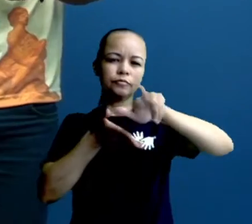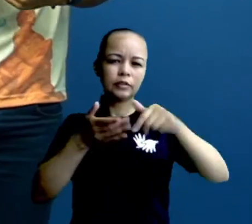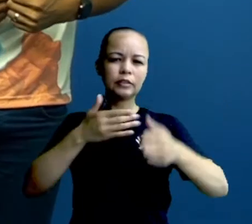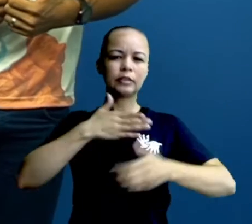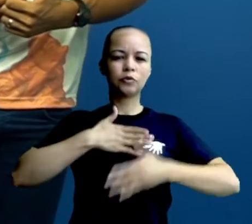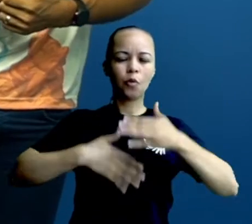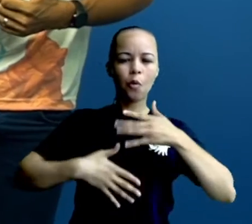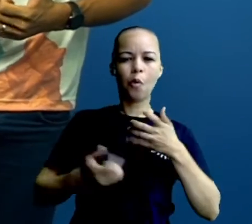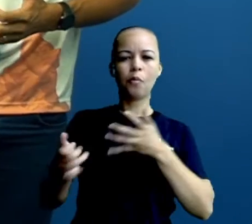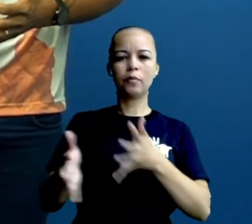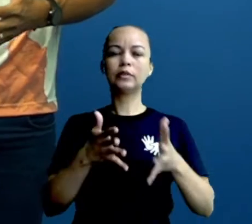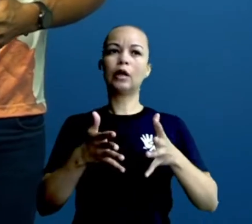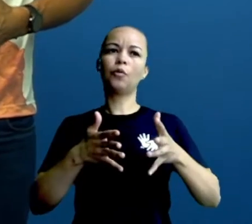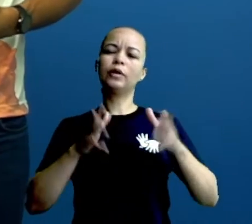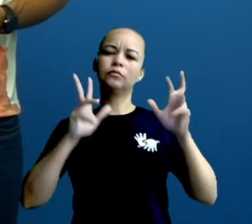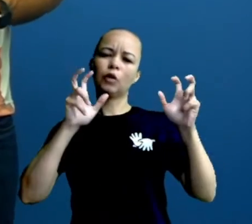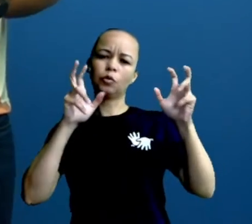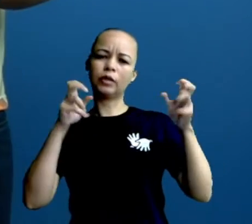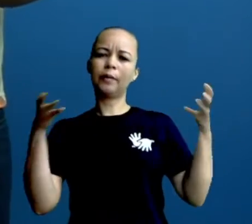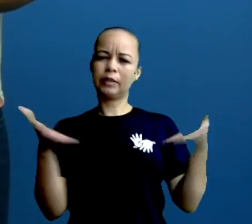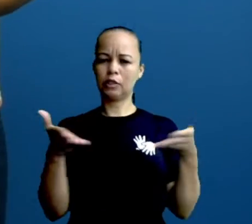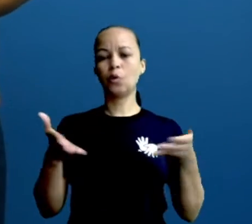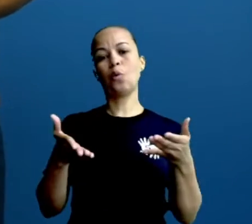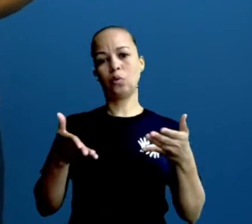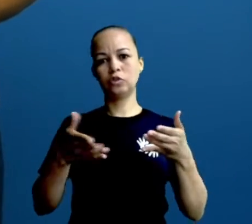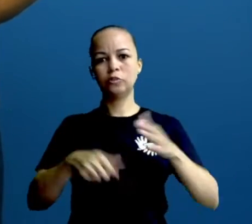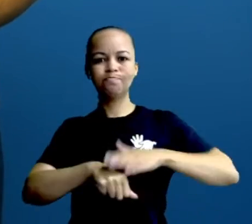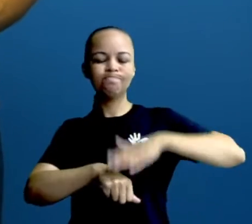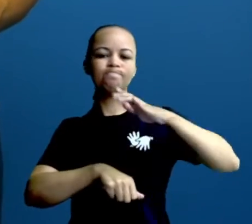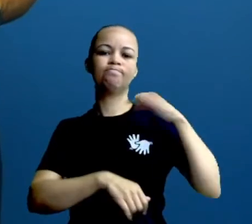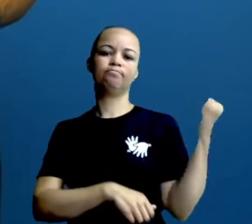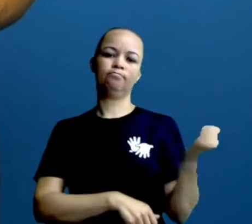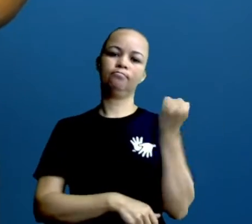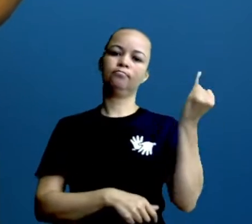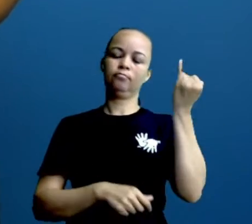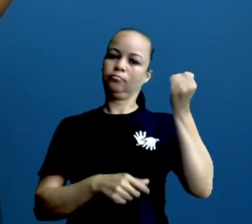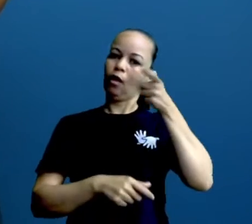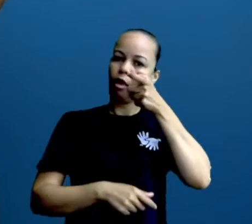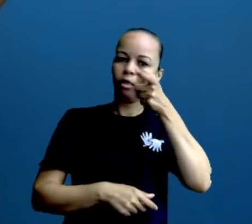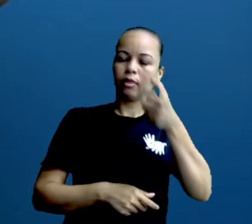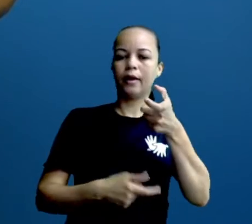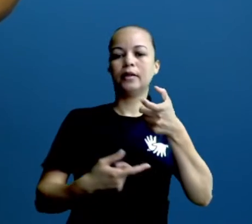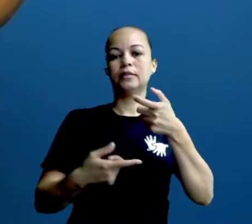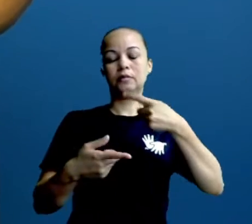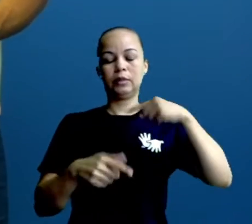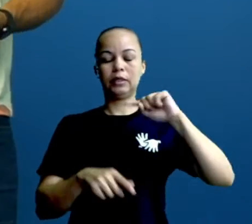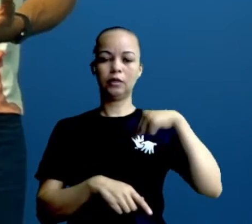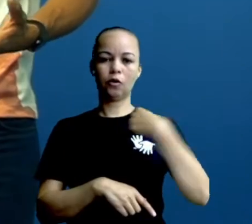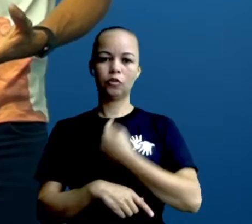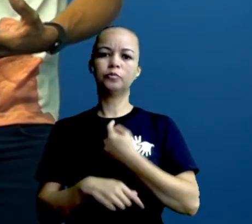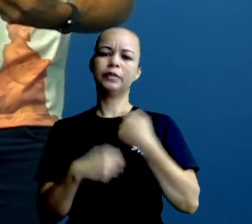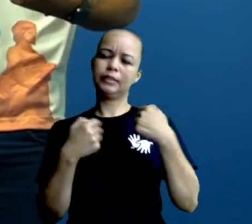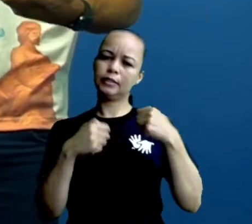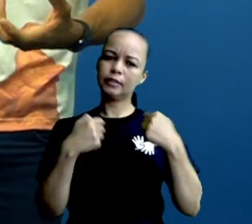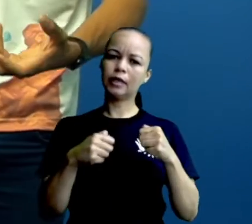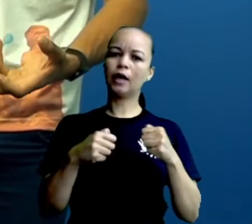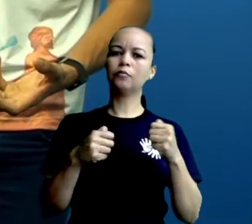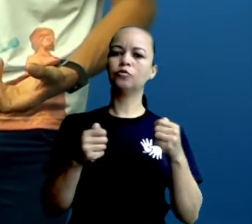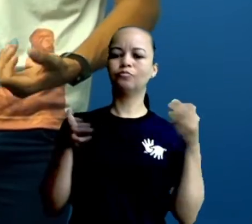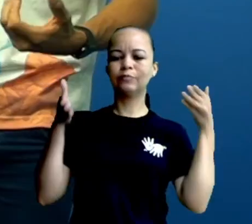a temática da nossa aula de hoje é uma temática extremamente importante, tá certo? Muito interessante que nós devemos, de fato,